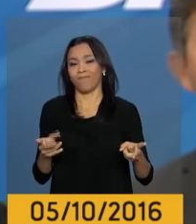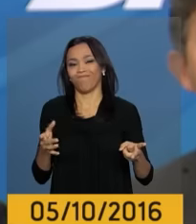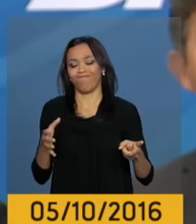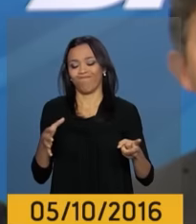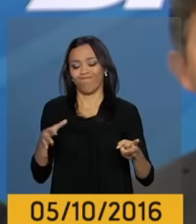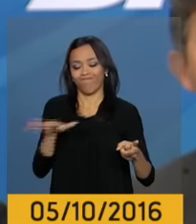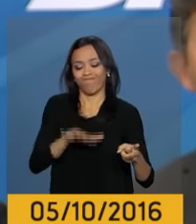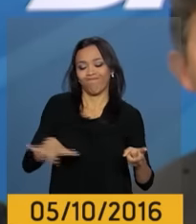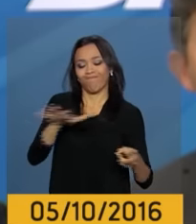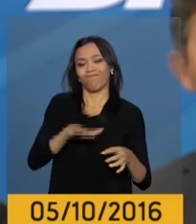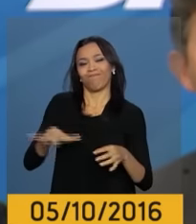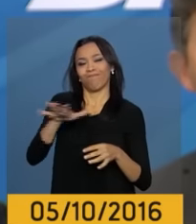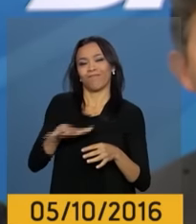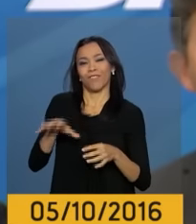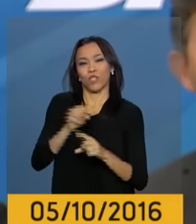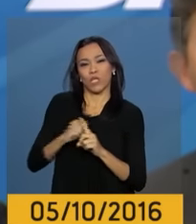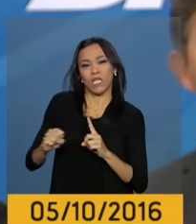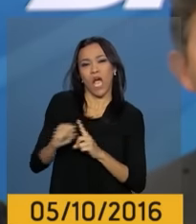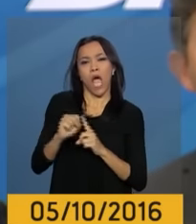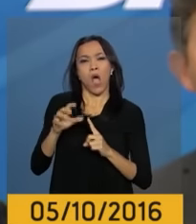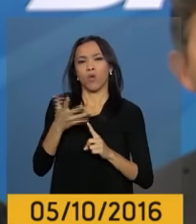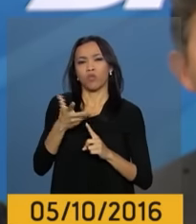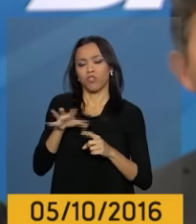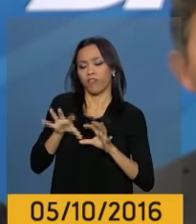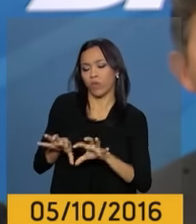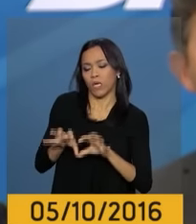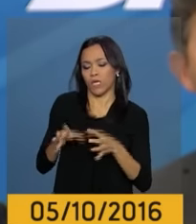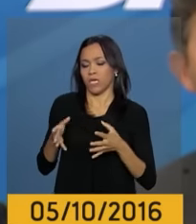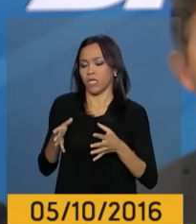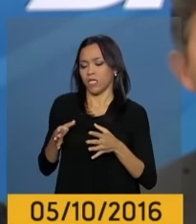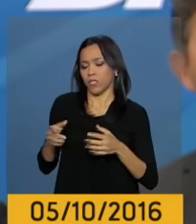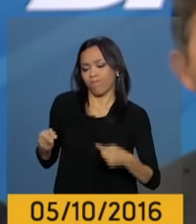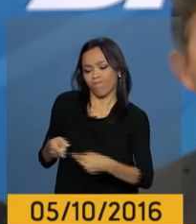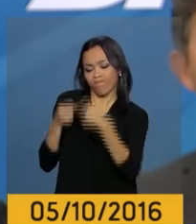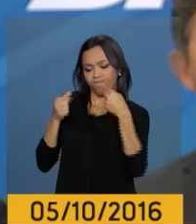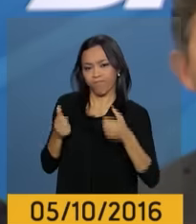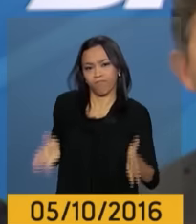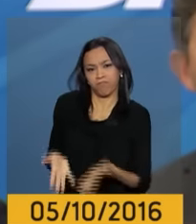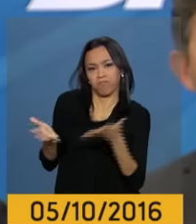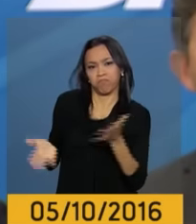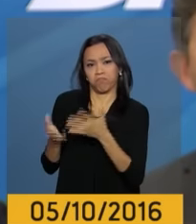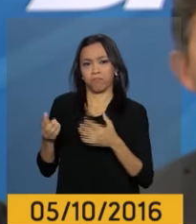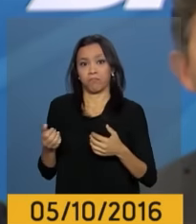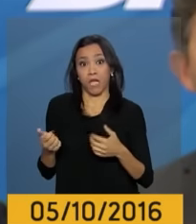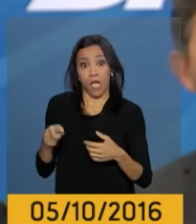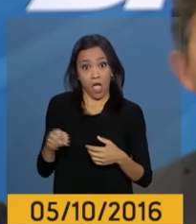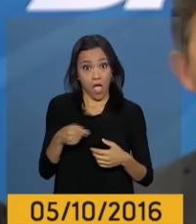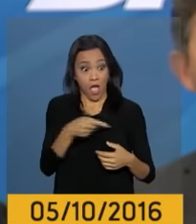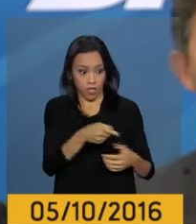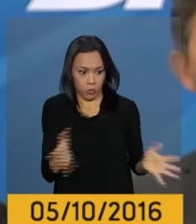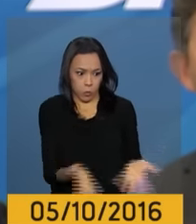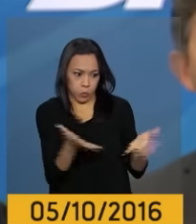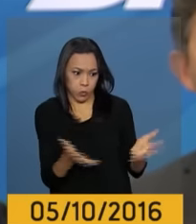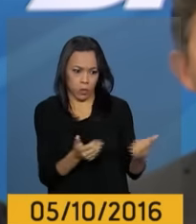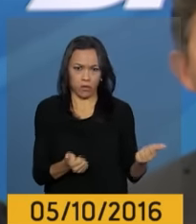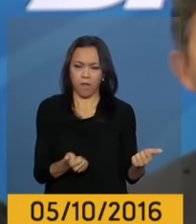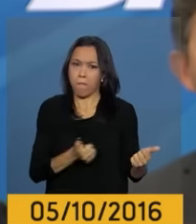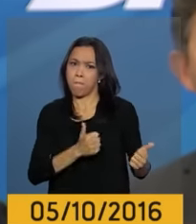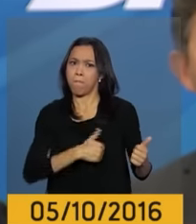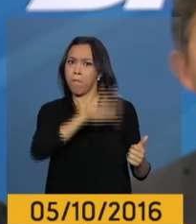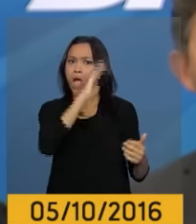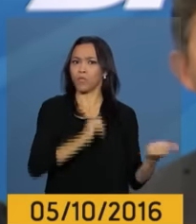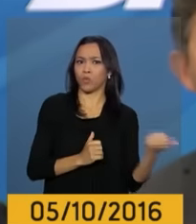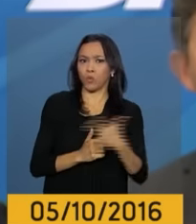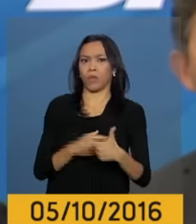não foram tão estimuladas, que não tiveram estímulos adequados, mostram um ganho extraordinário das crianças